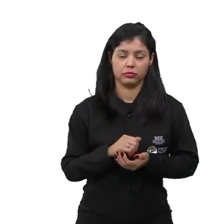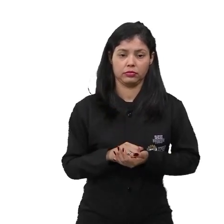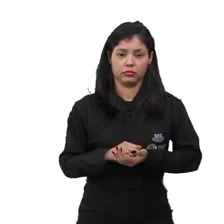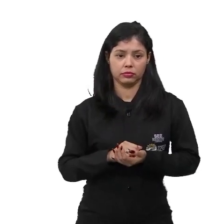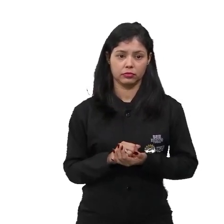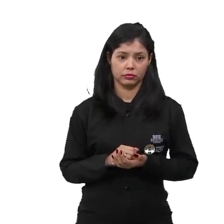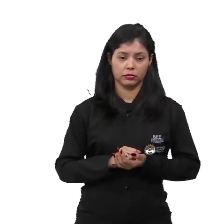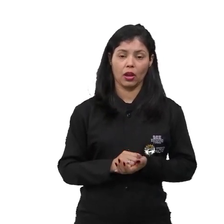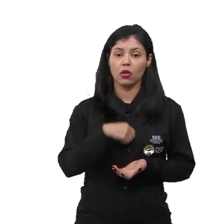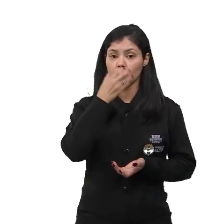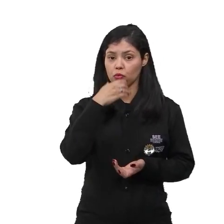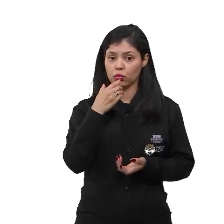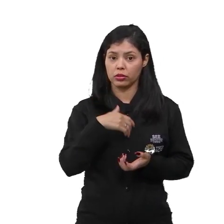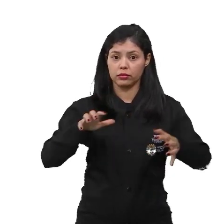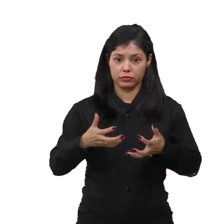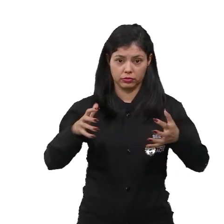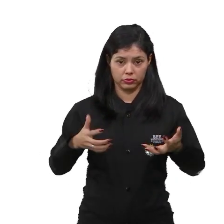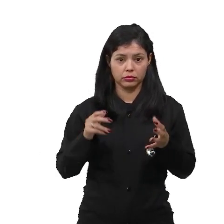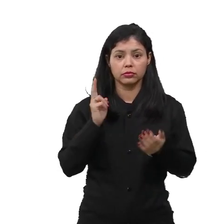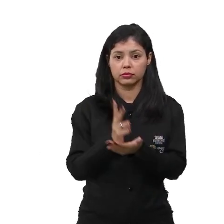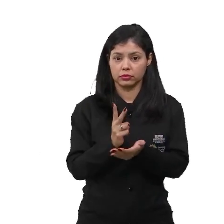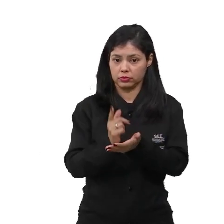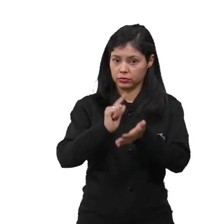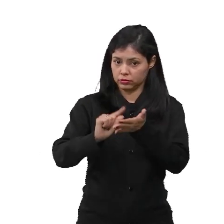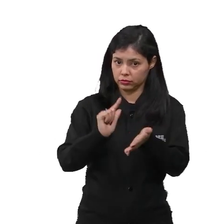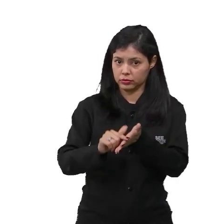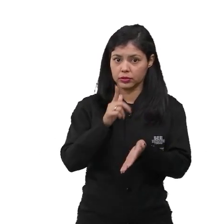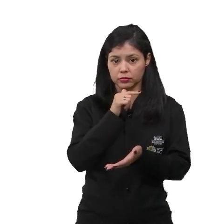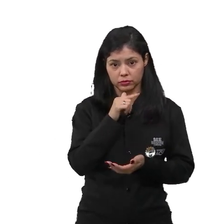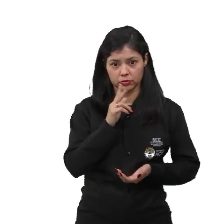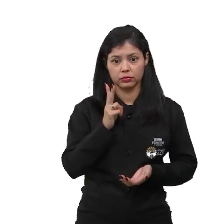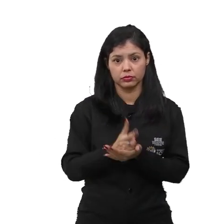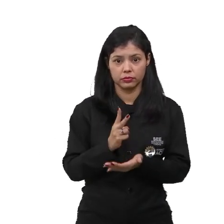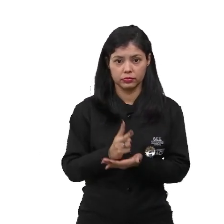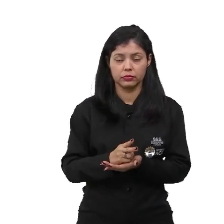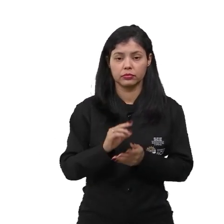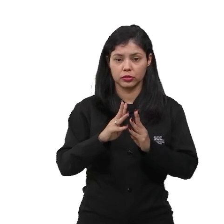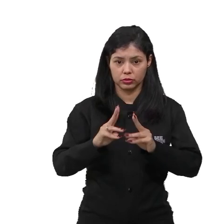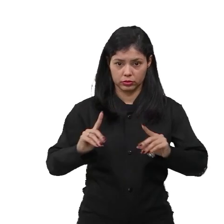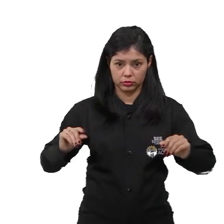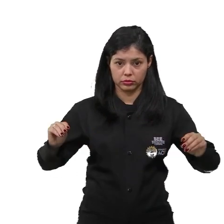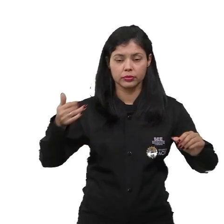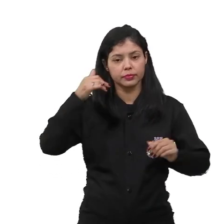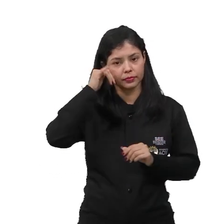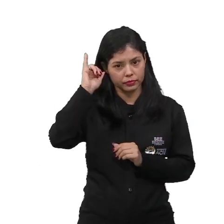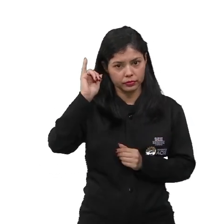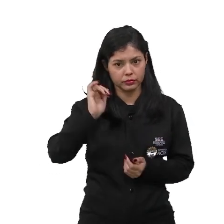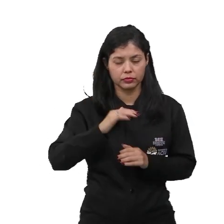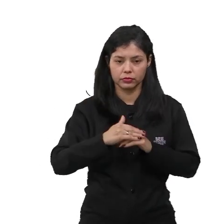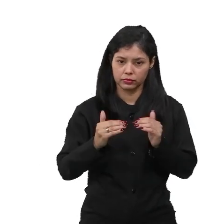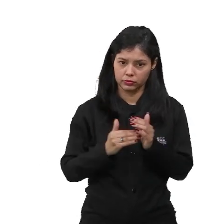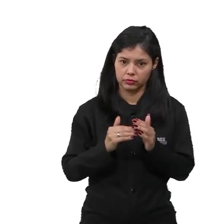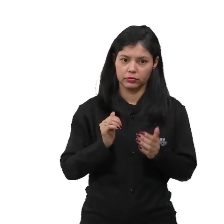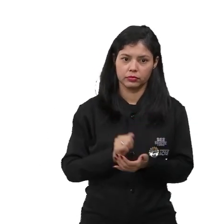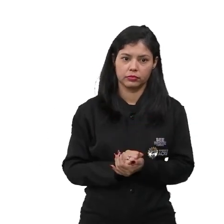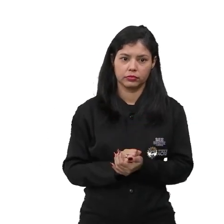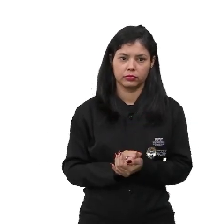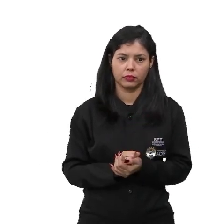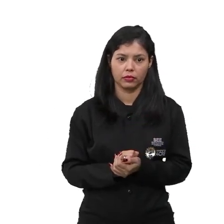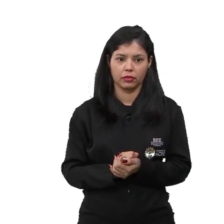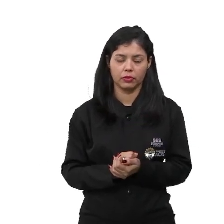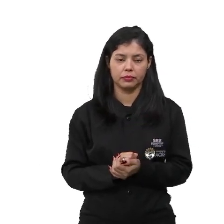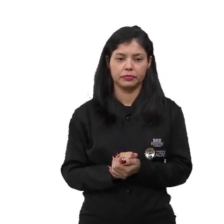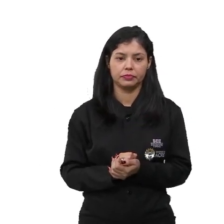sempre lavar as frutas e verduras ali com a água sanitária diluída, né, para evitar todo tipo de